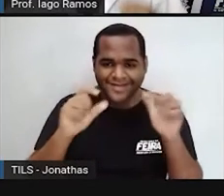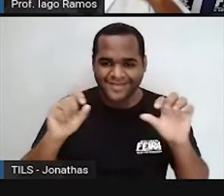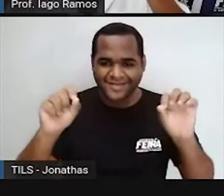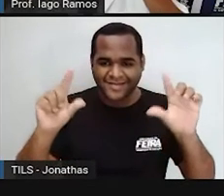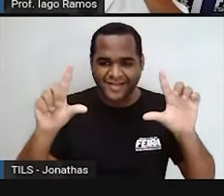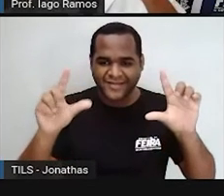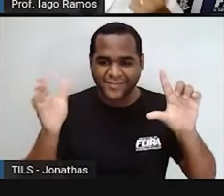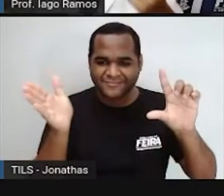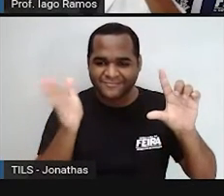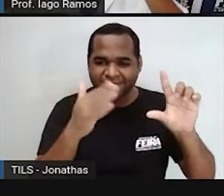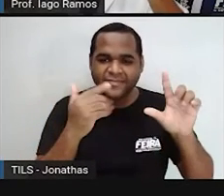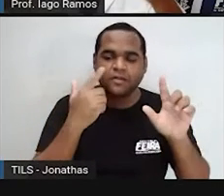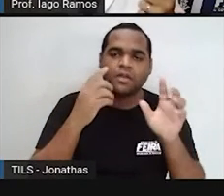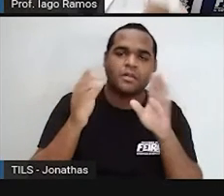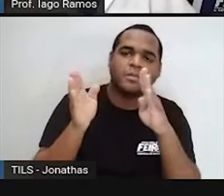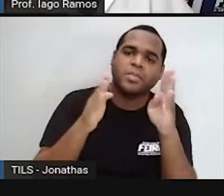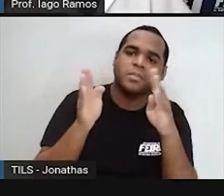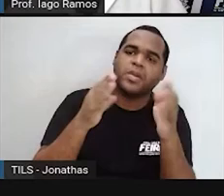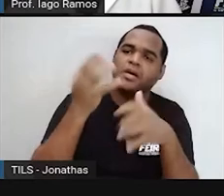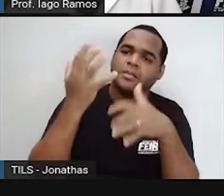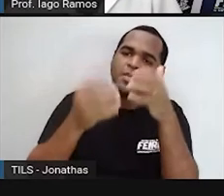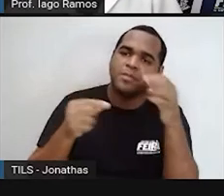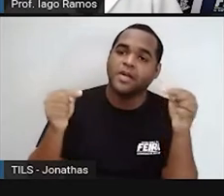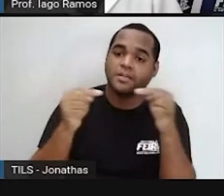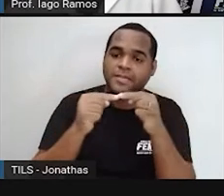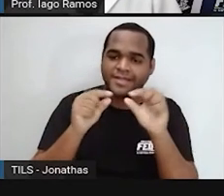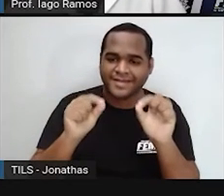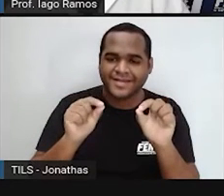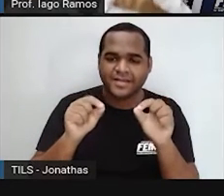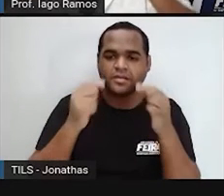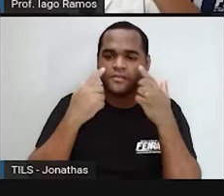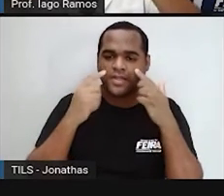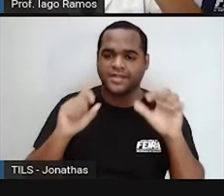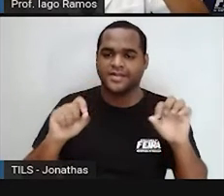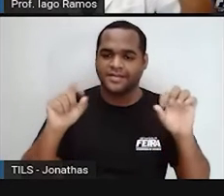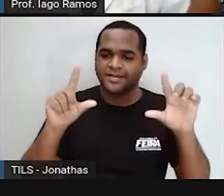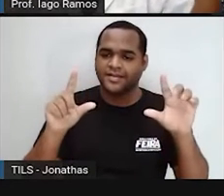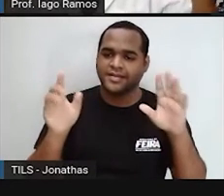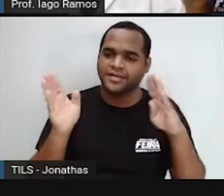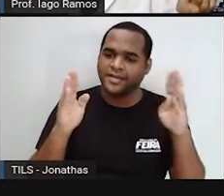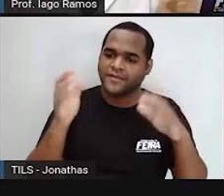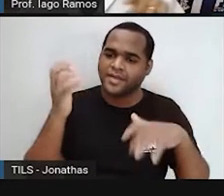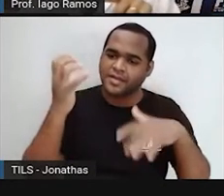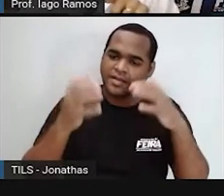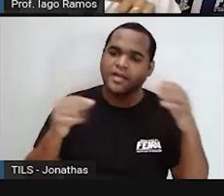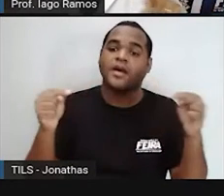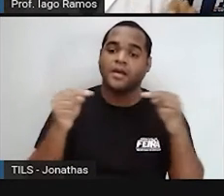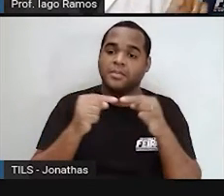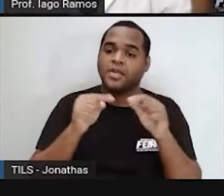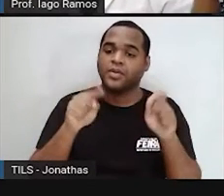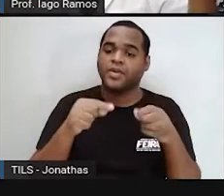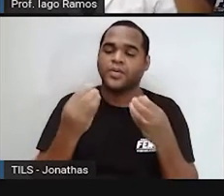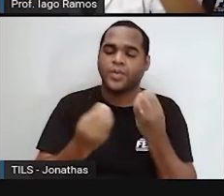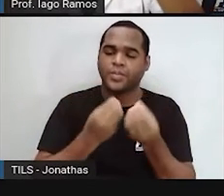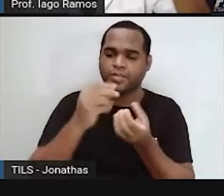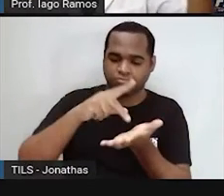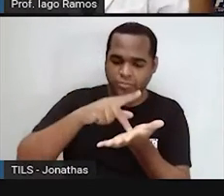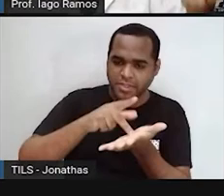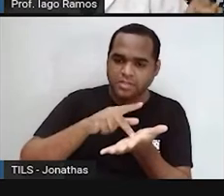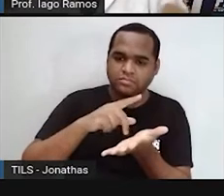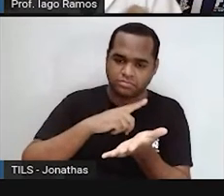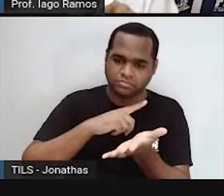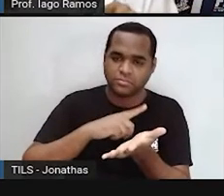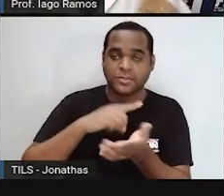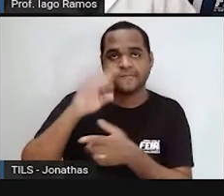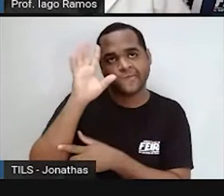TV a forma como você olha para a TV você vê uma forma né geométrica